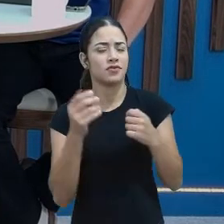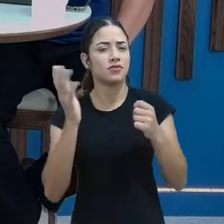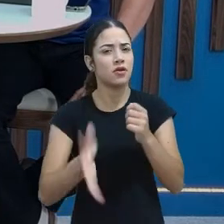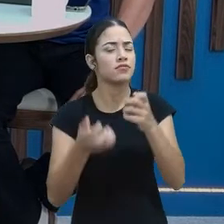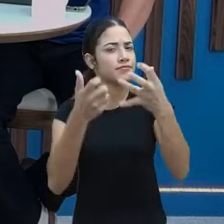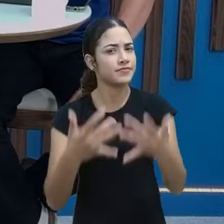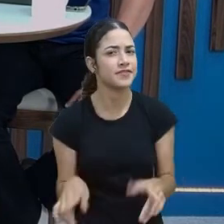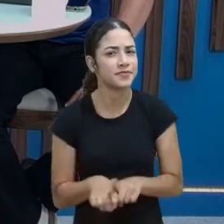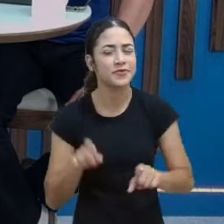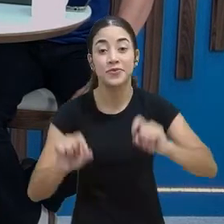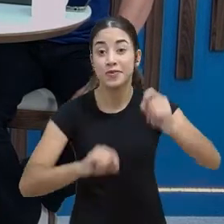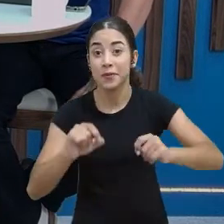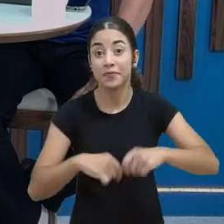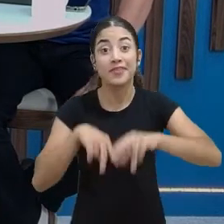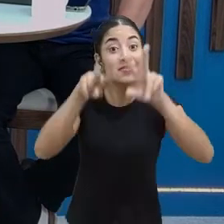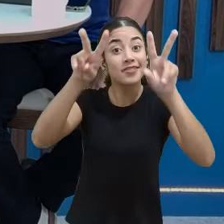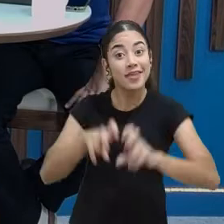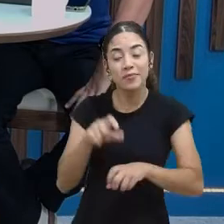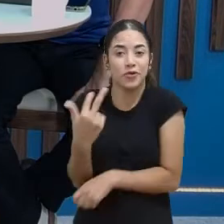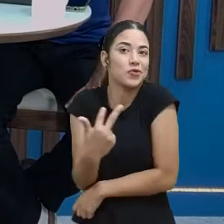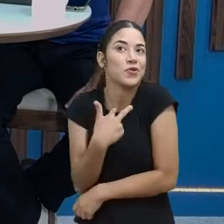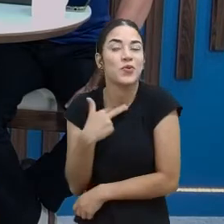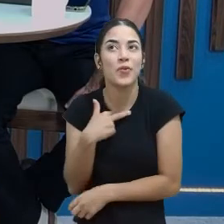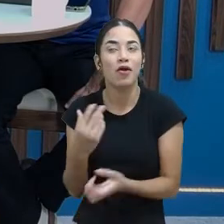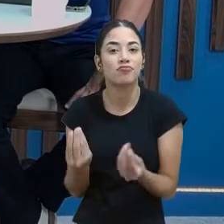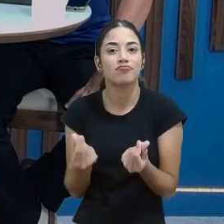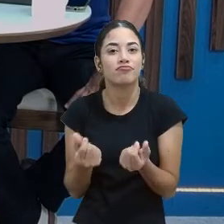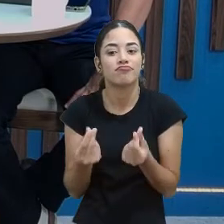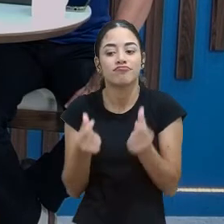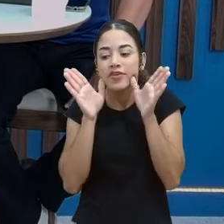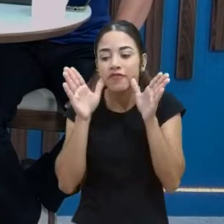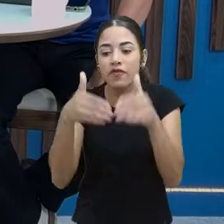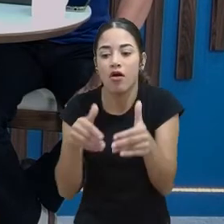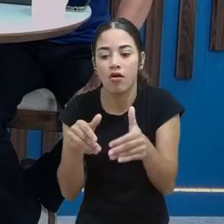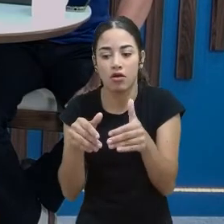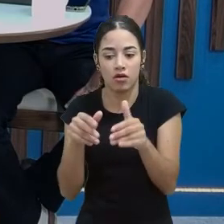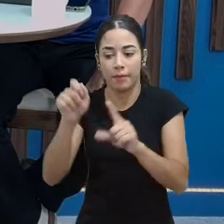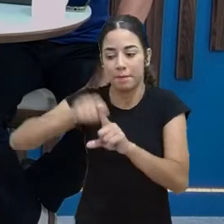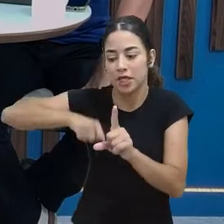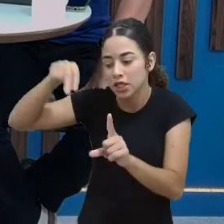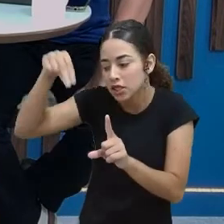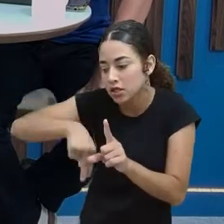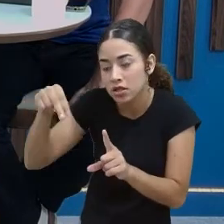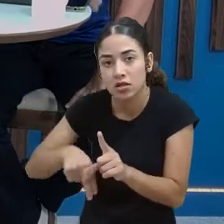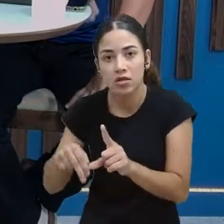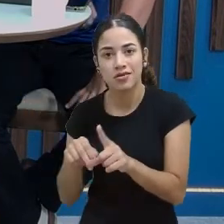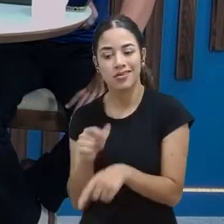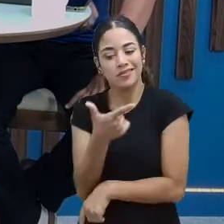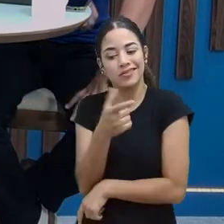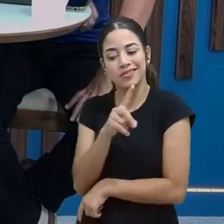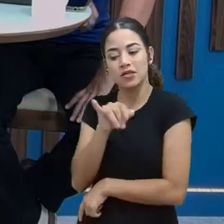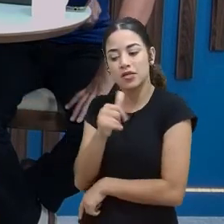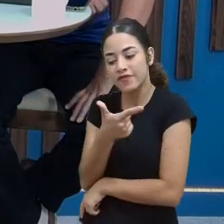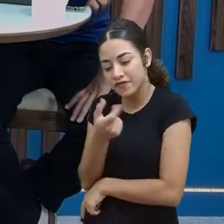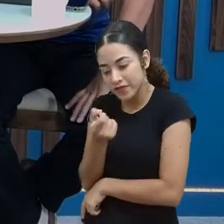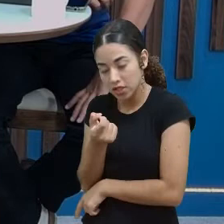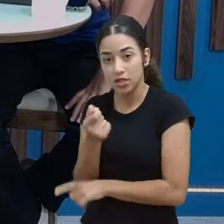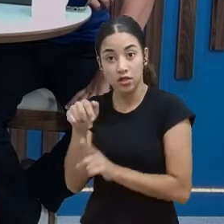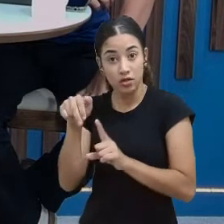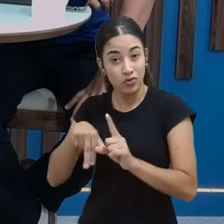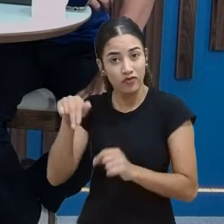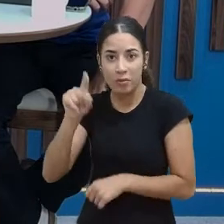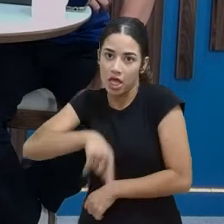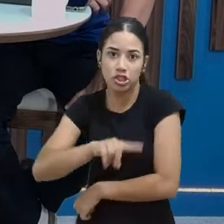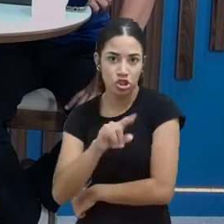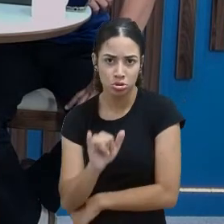professor Giorgio, que esse tema ele não pode só ser restrito ao mês de novembro, né? O dia 20 de novembro aí, que é a data,